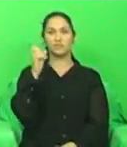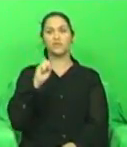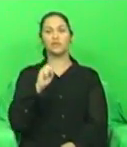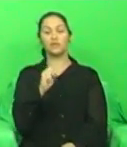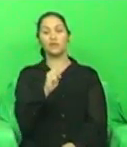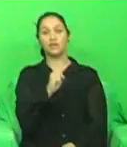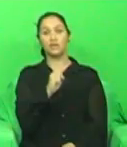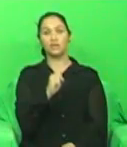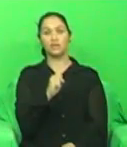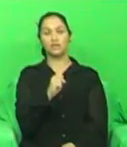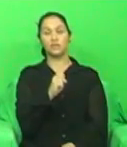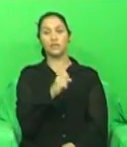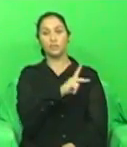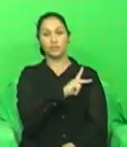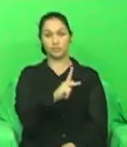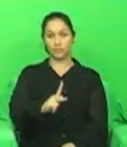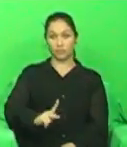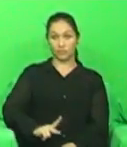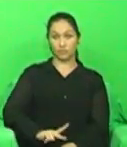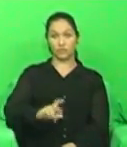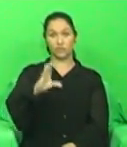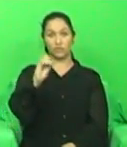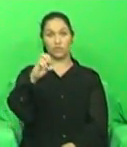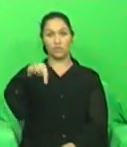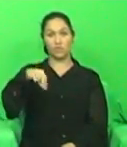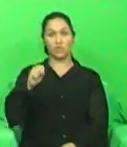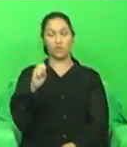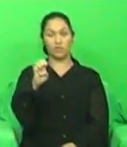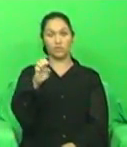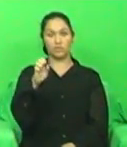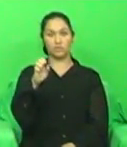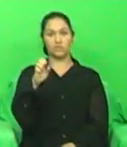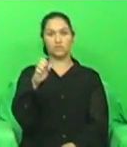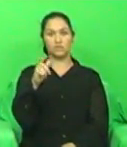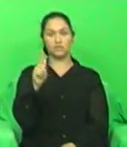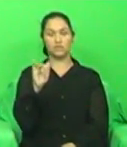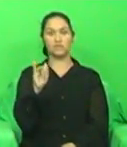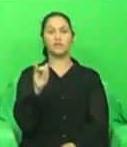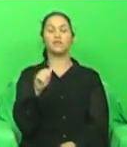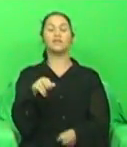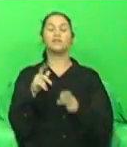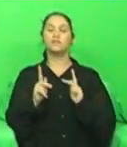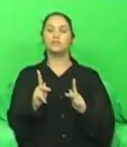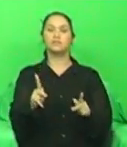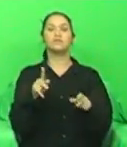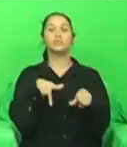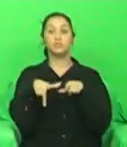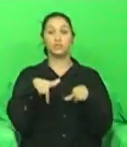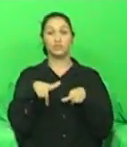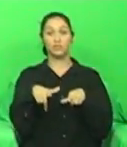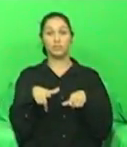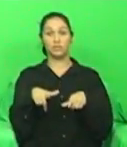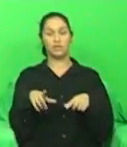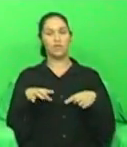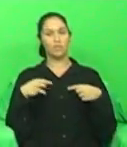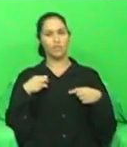linha seu ninguém é parceiro de todas as horas é muito tempo trabalhar como voluntário nessa parte da rede de vizinhos do ponto